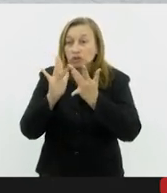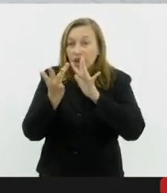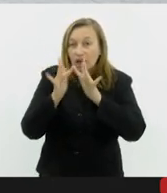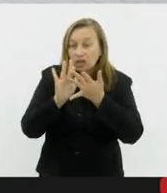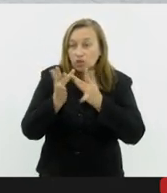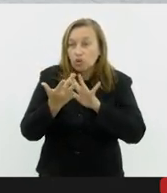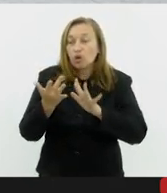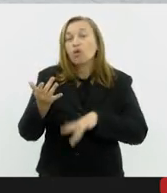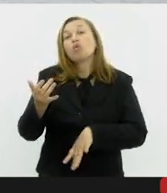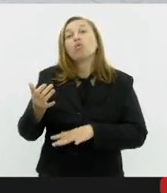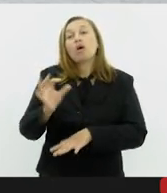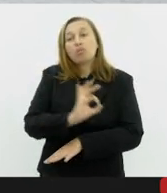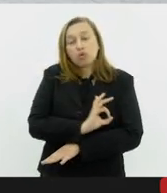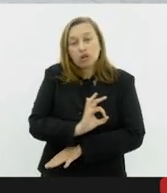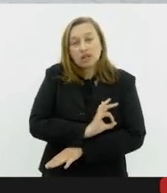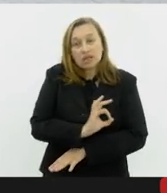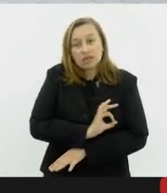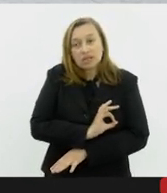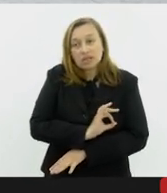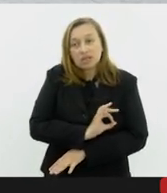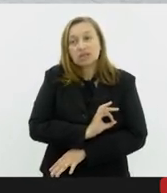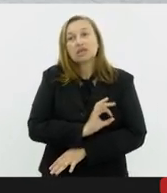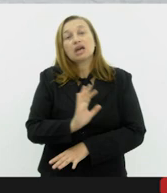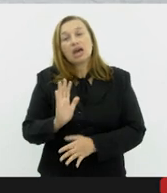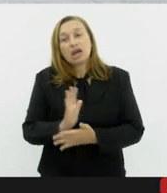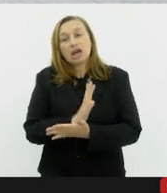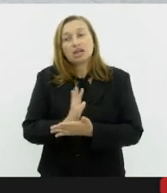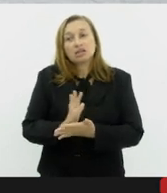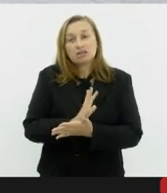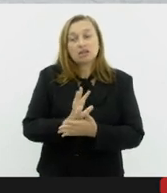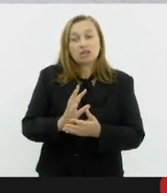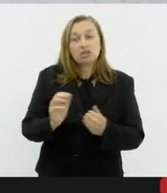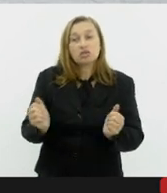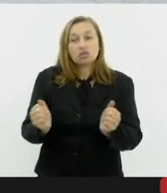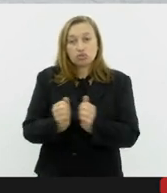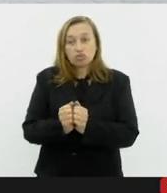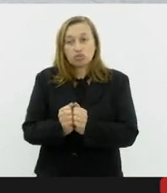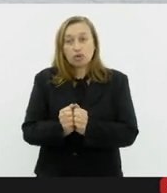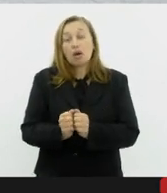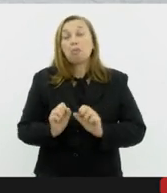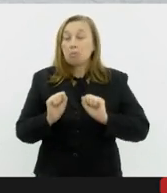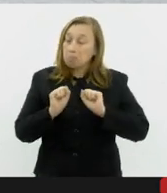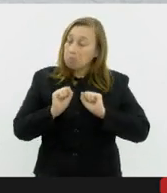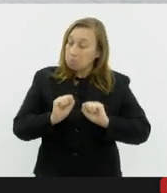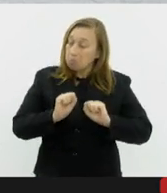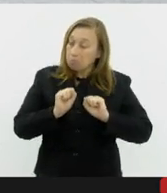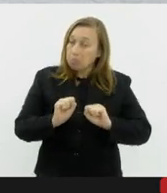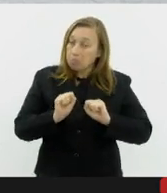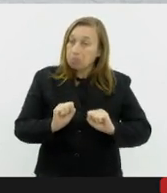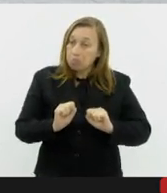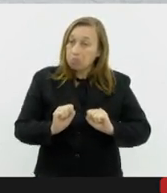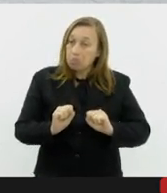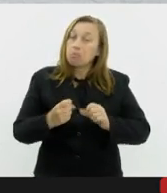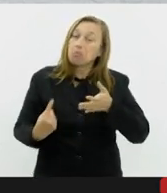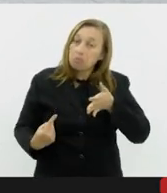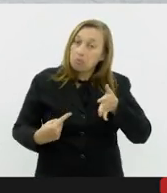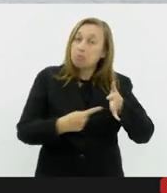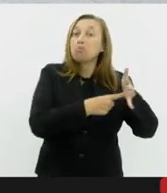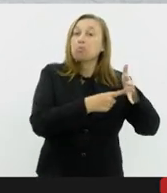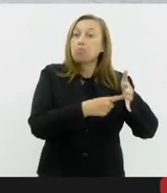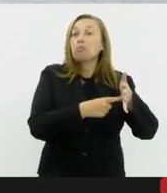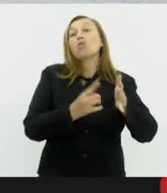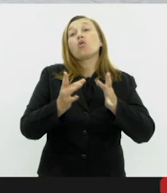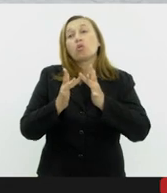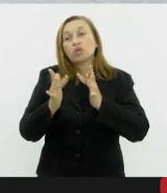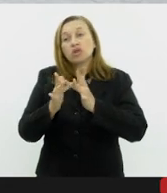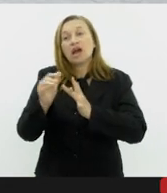com as forças policiais, porque muitas vezes envolvem essas questões. Mas pode ser feito a denúncia, o contato com a